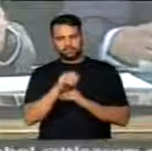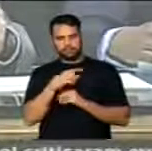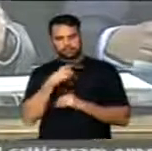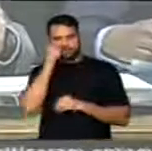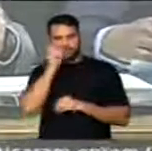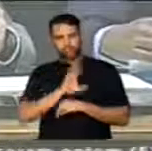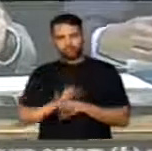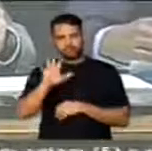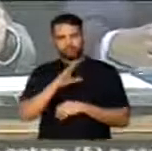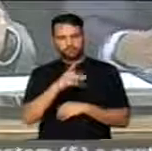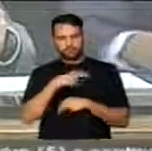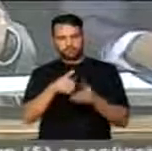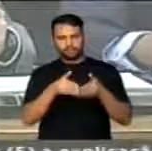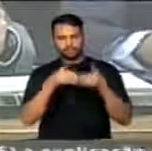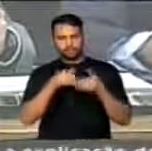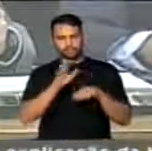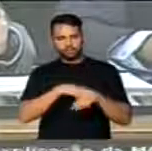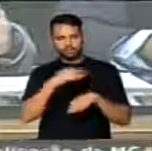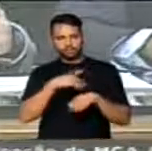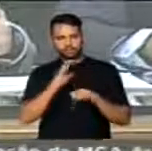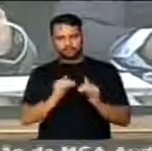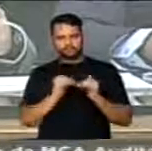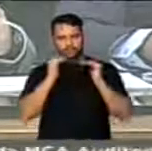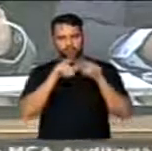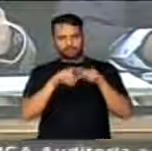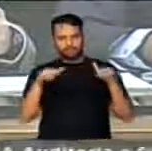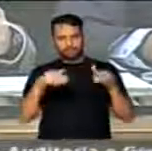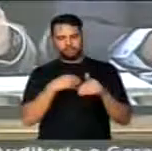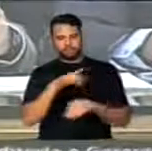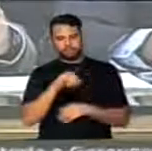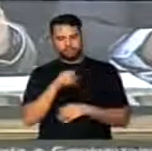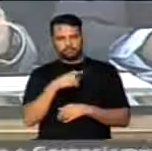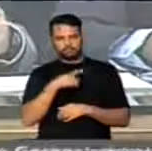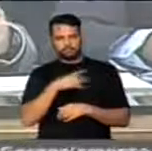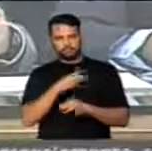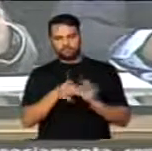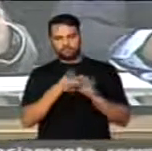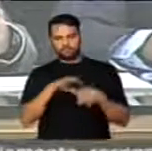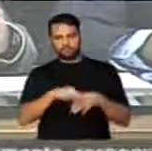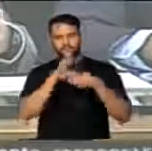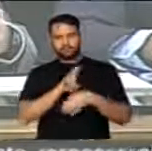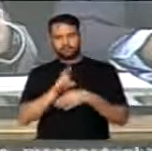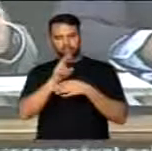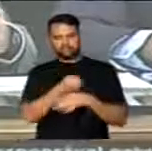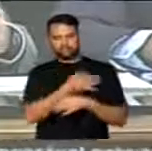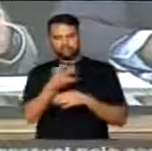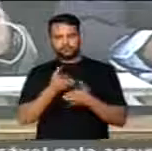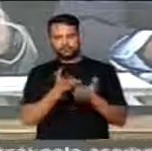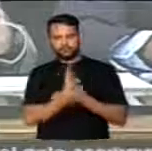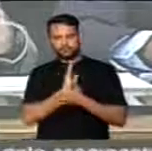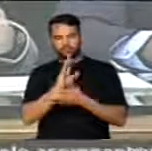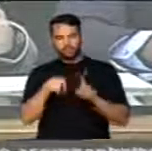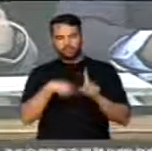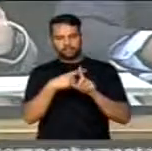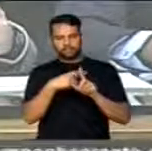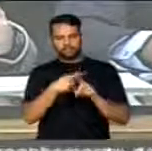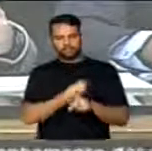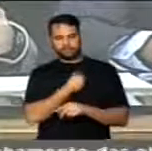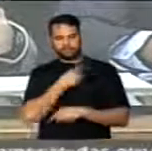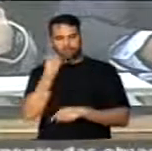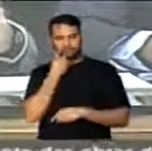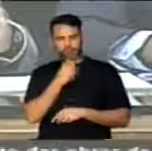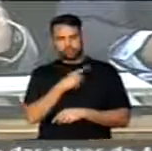calma. O artigo 155, deputado Ivan, poderá ser concluído automaticamente na ordem do dia para discussão e